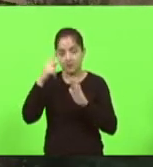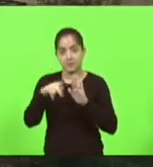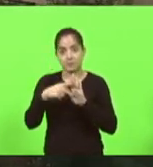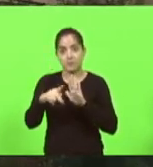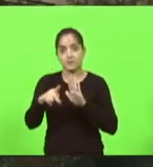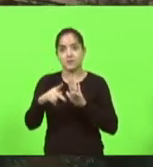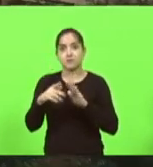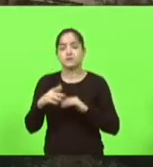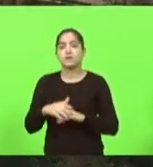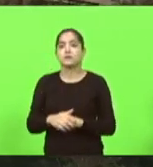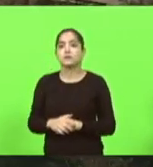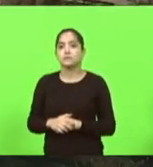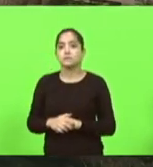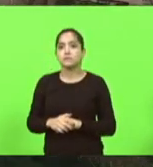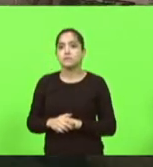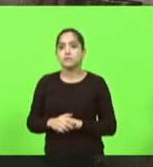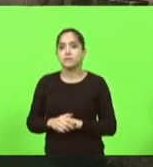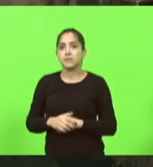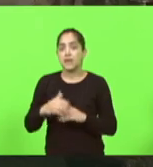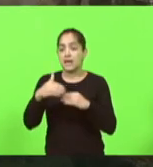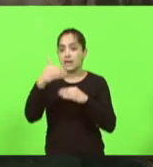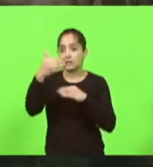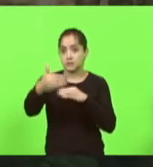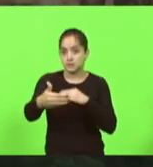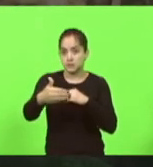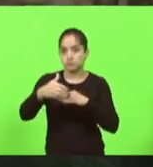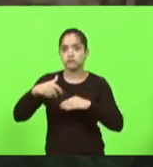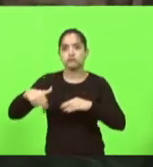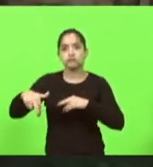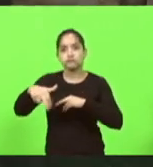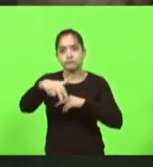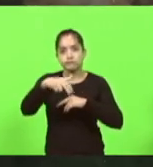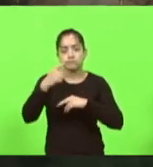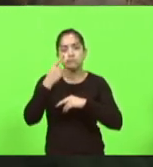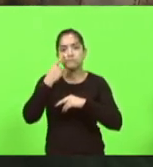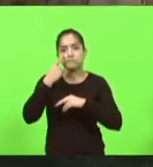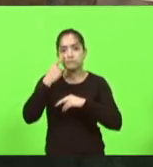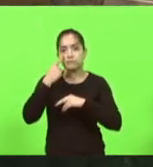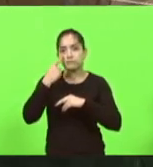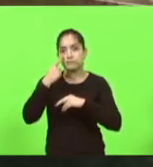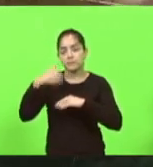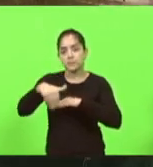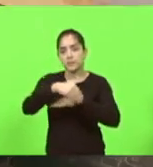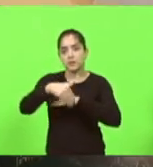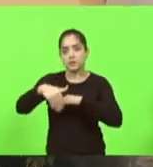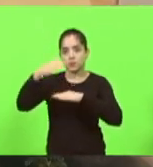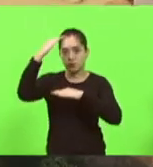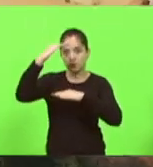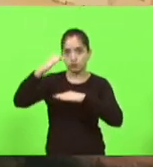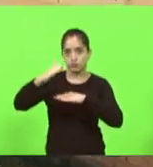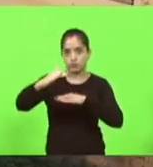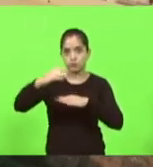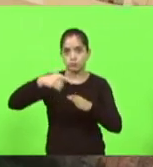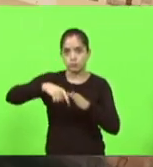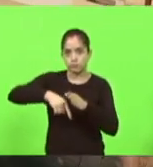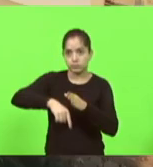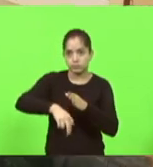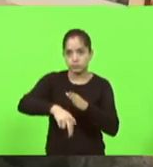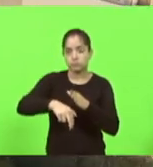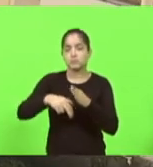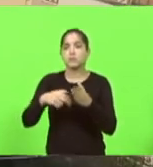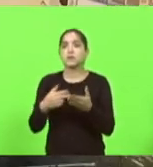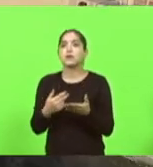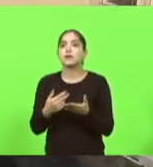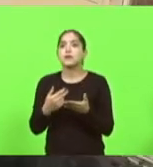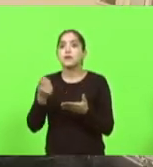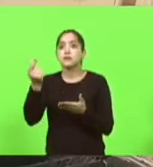ali de fora a fora. Ali para frente está o calçadão, onde a gente está visualizando e projetando essa rua coberta, o posteamento subterrâneo. E nós destinamos